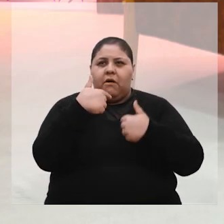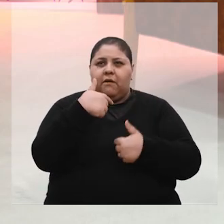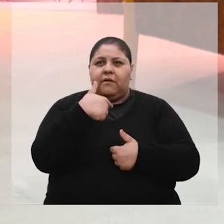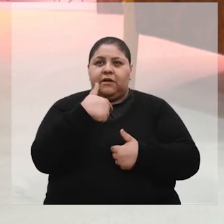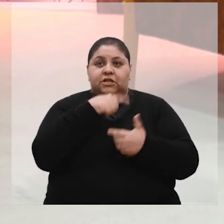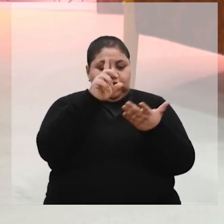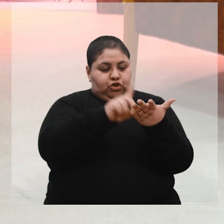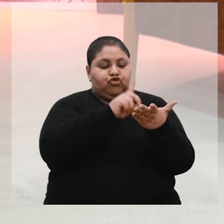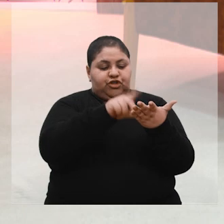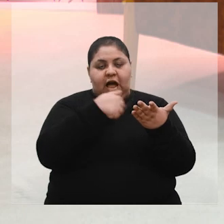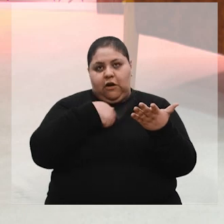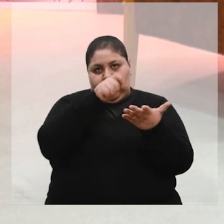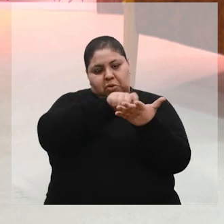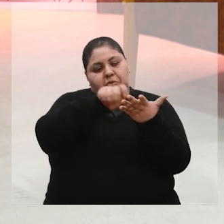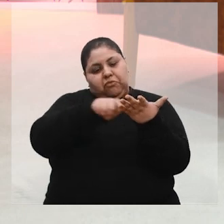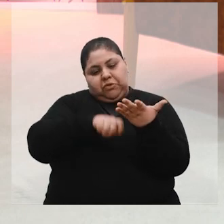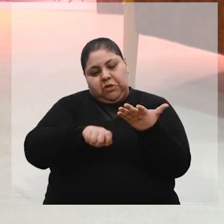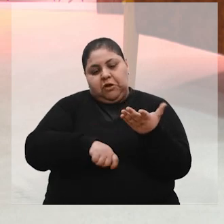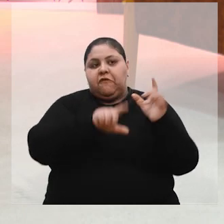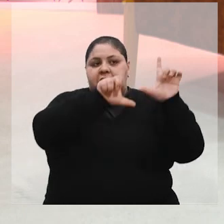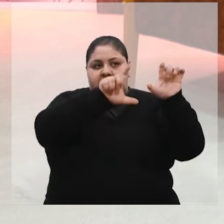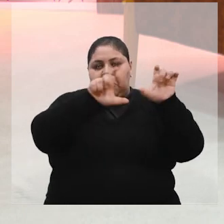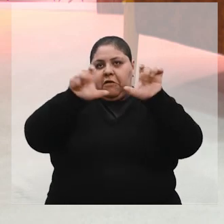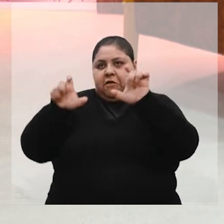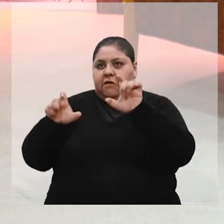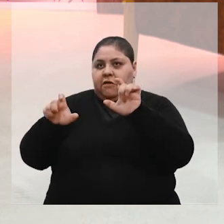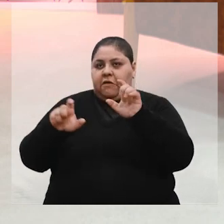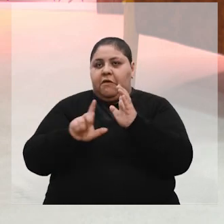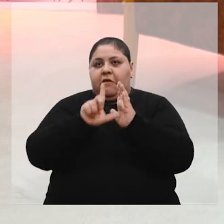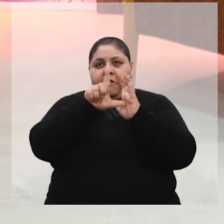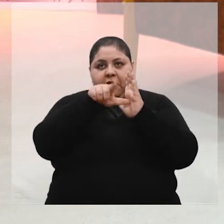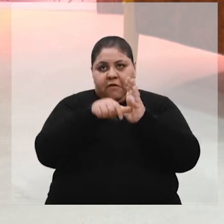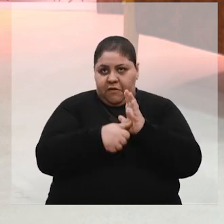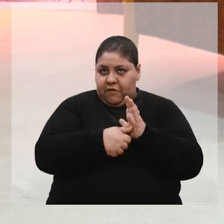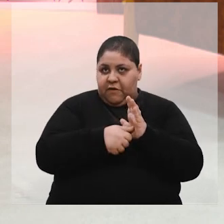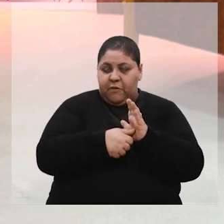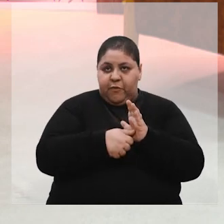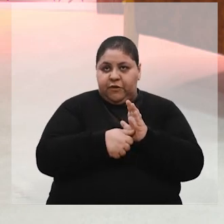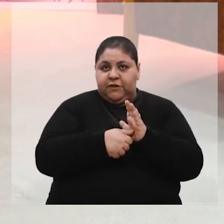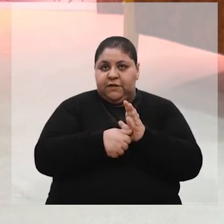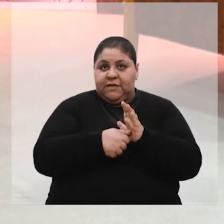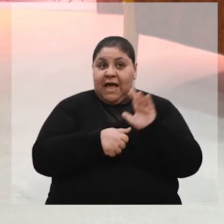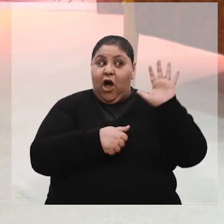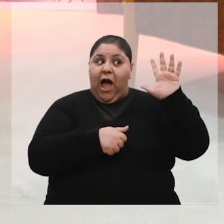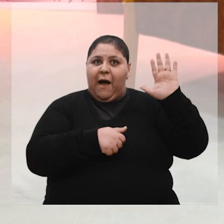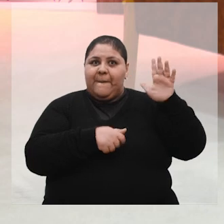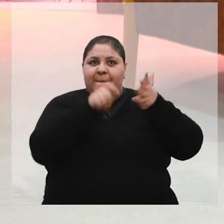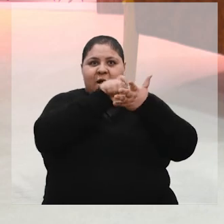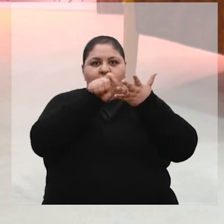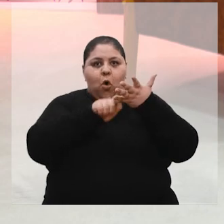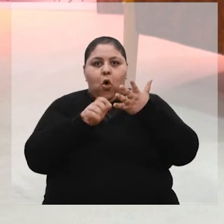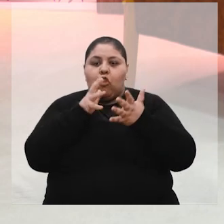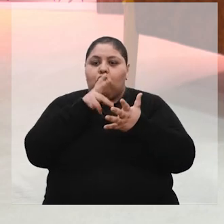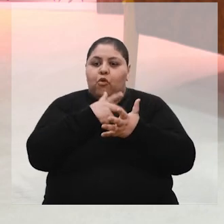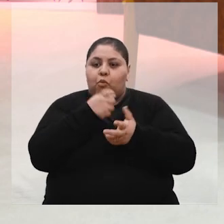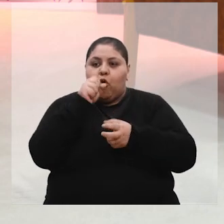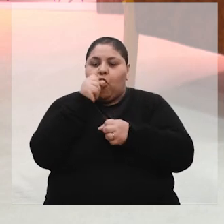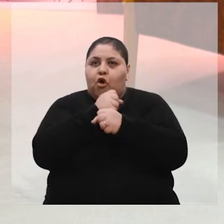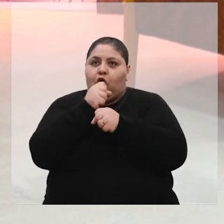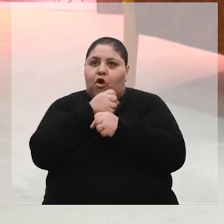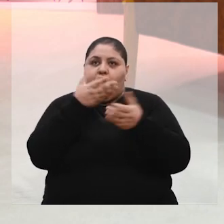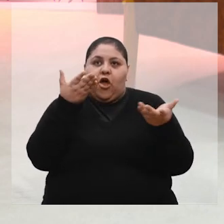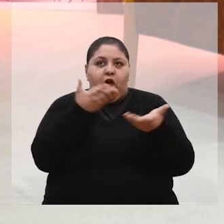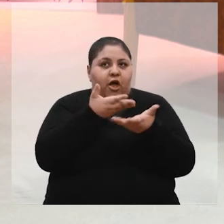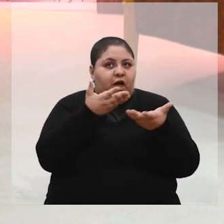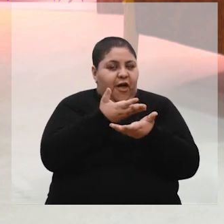diário em que eu escrevia e fazia as fotos realmente. Depois, quando eu comecei a escrever o livro, foi todo à mão, né? Demorou 8 anos, mas agora o segundo já está na